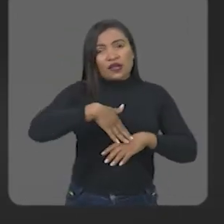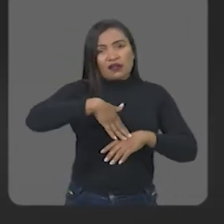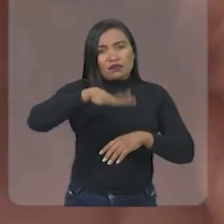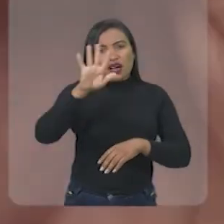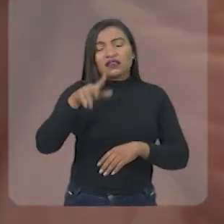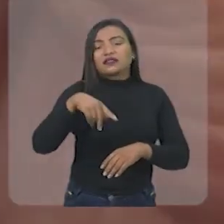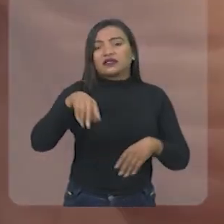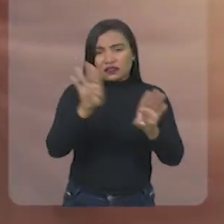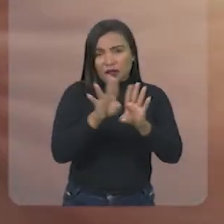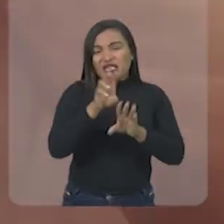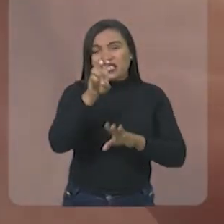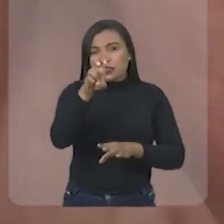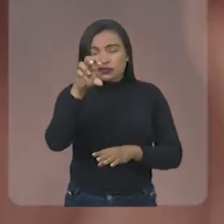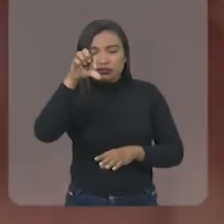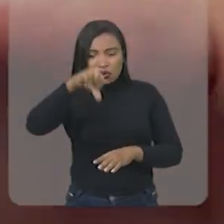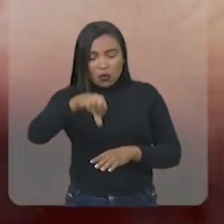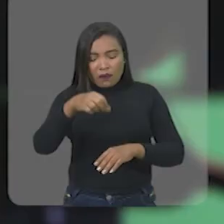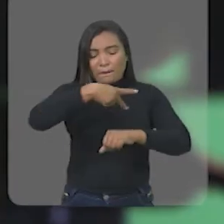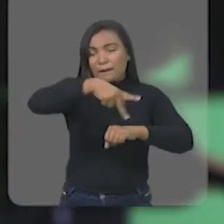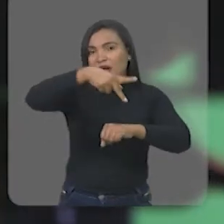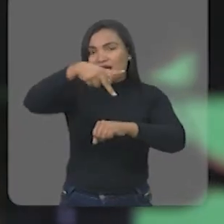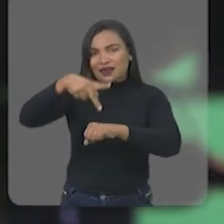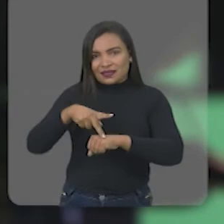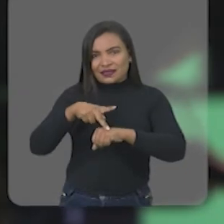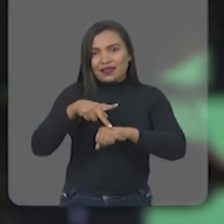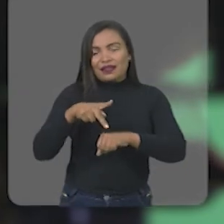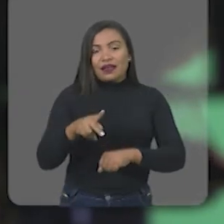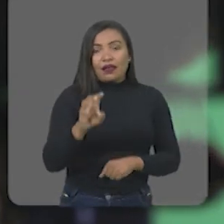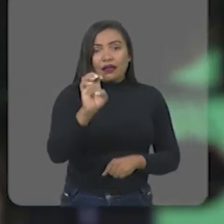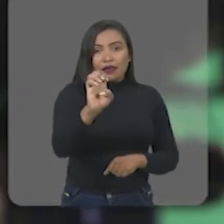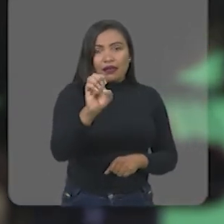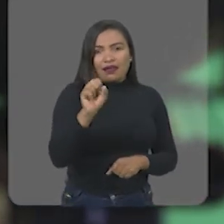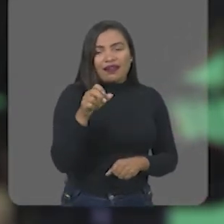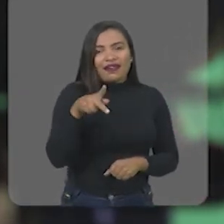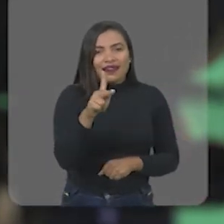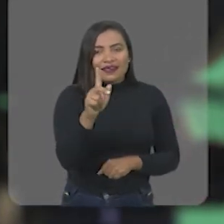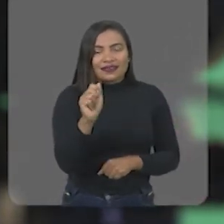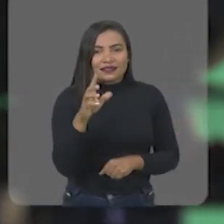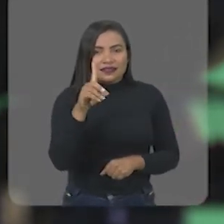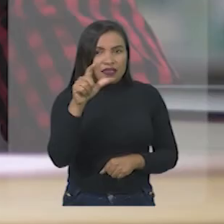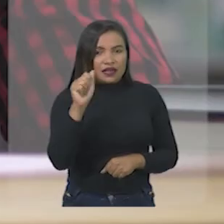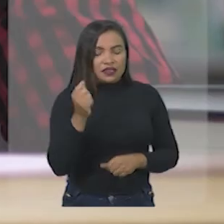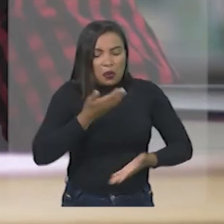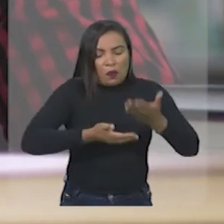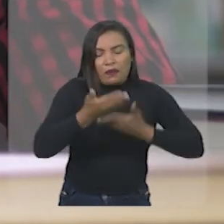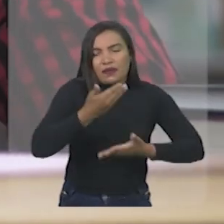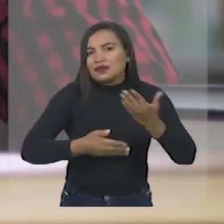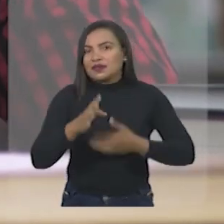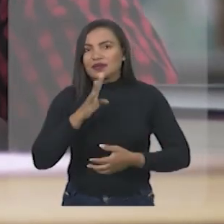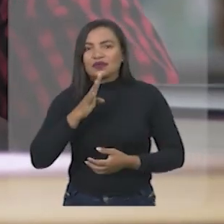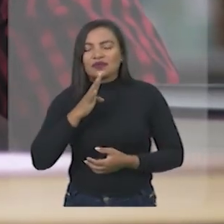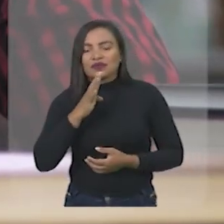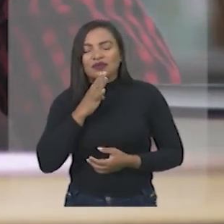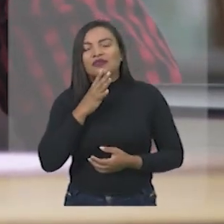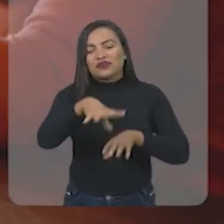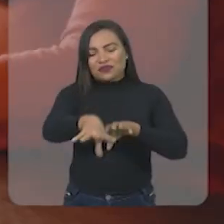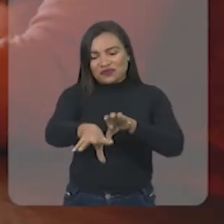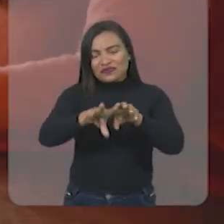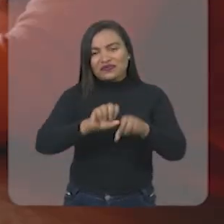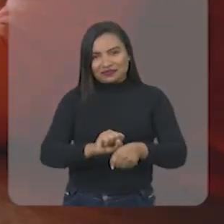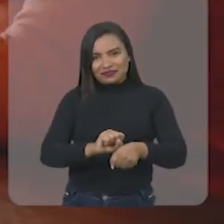países. Escada. Experiência e eficiência compartilhando conhecimento e qualificação.